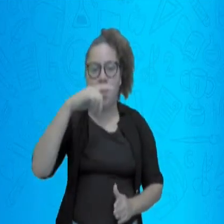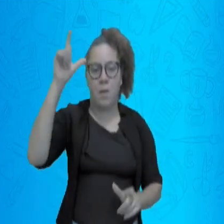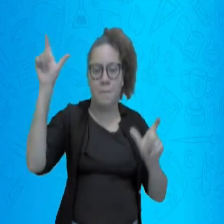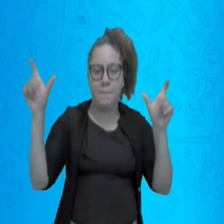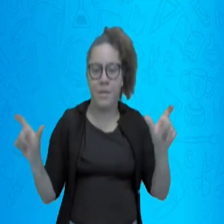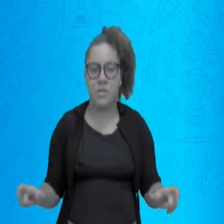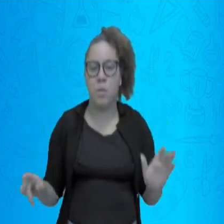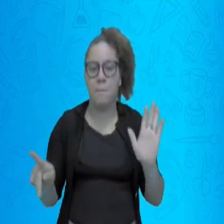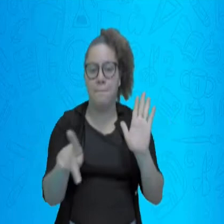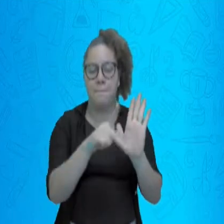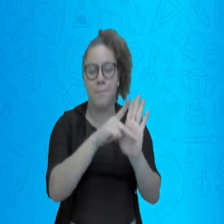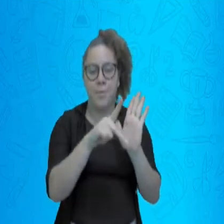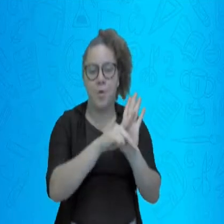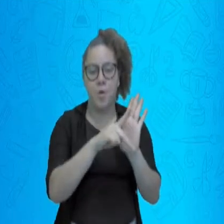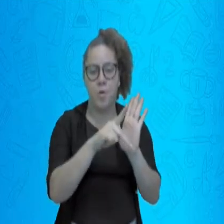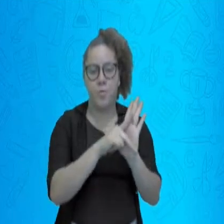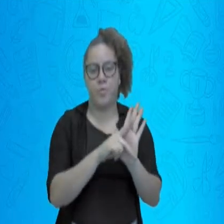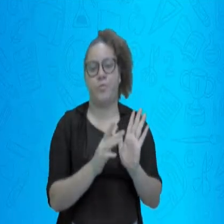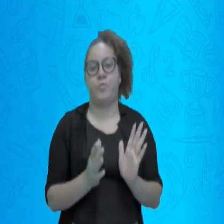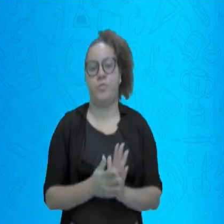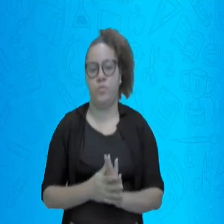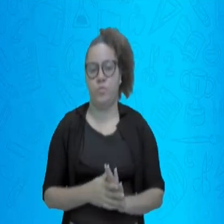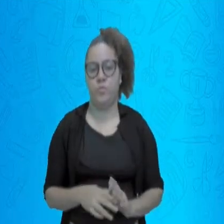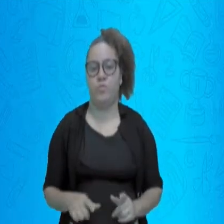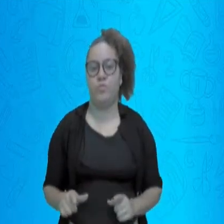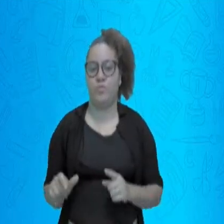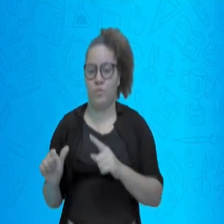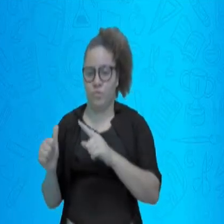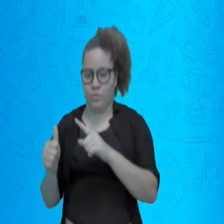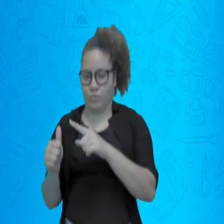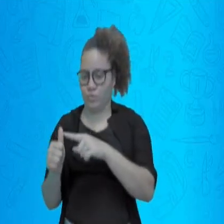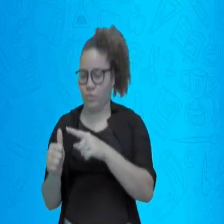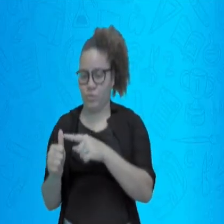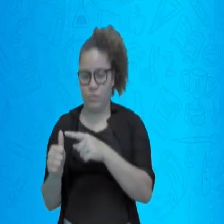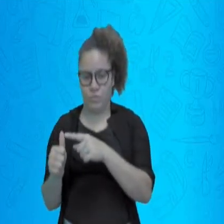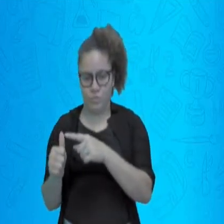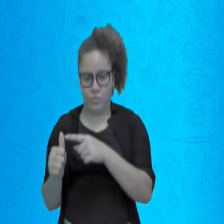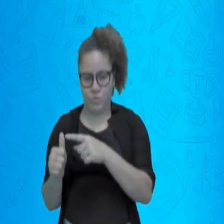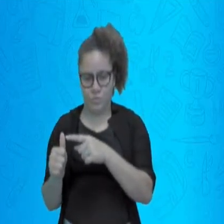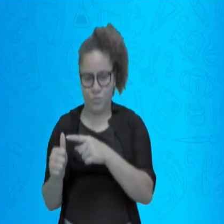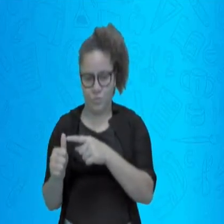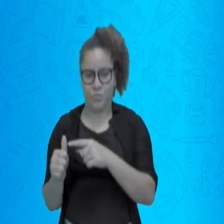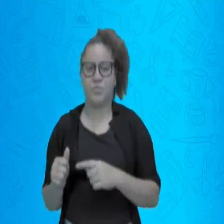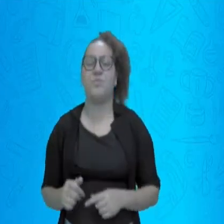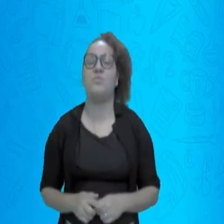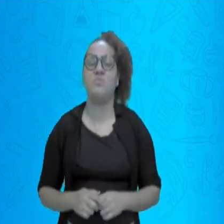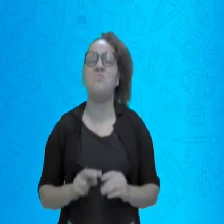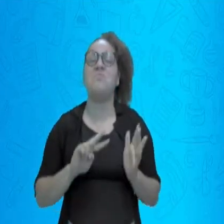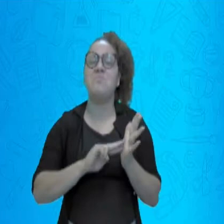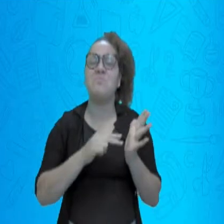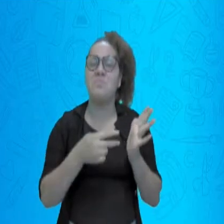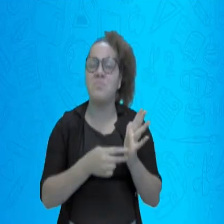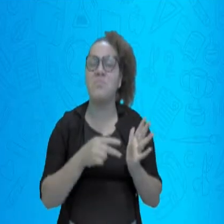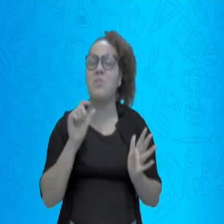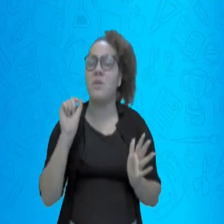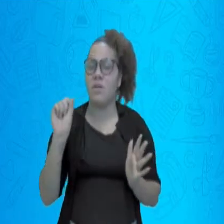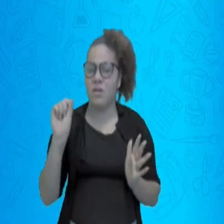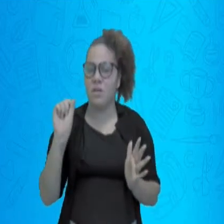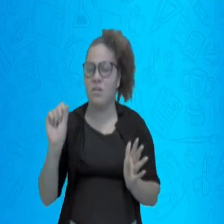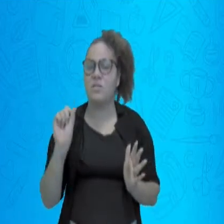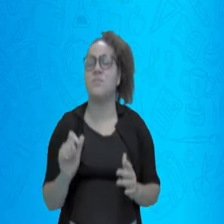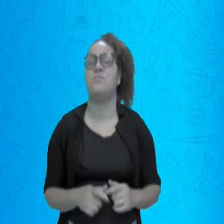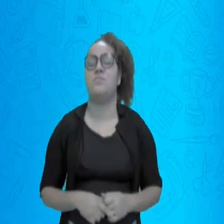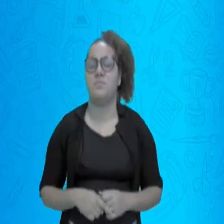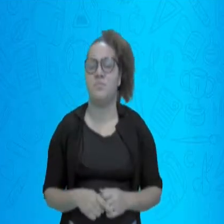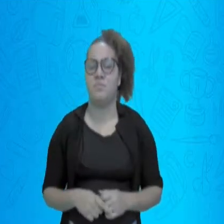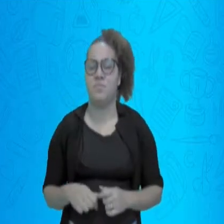nossa aula sobre documentos pessoais, é a sua digital. O que quer dizer isso? É uma